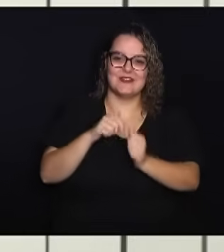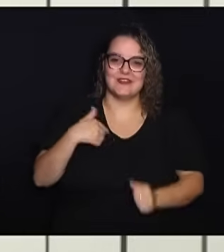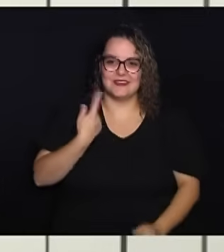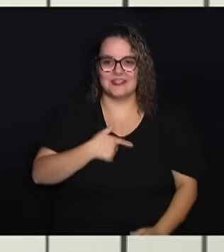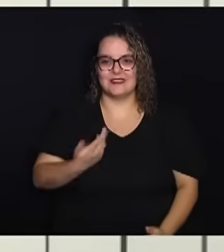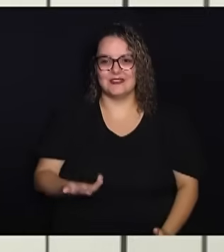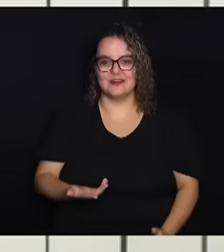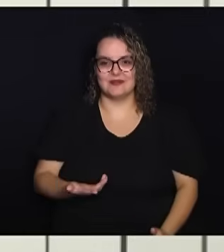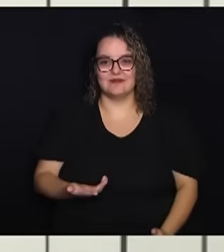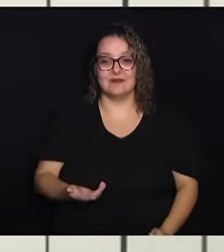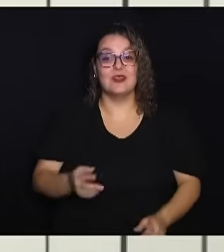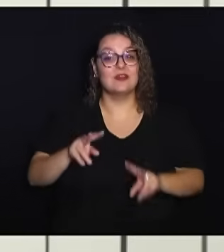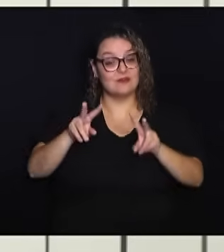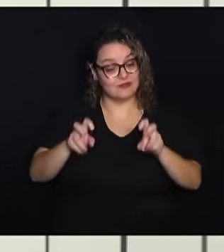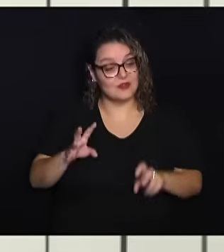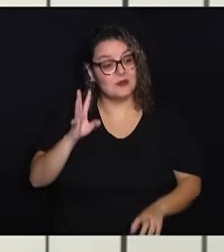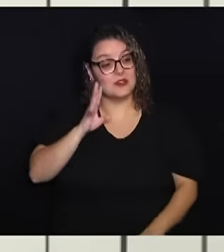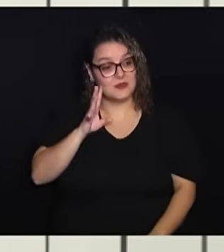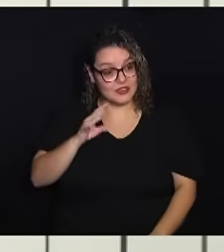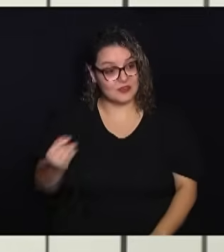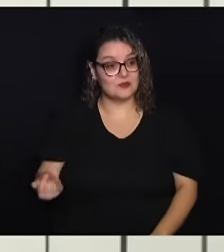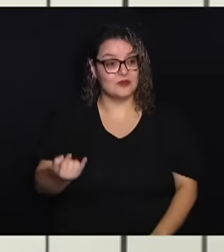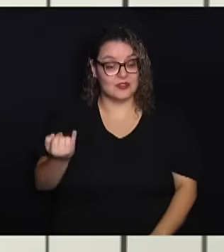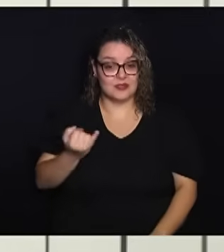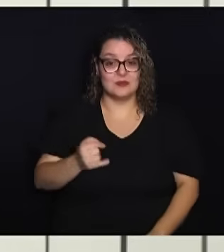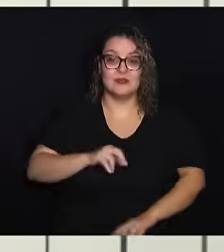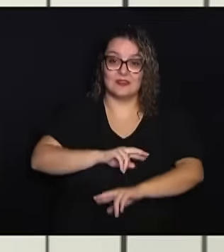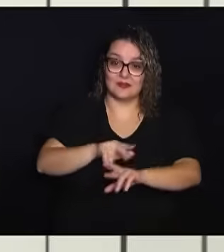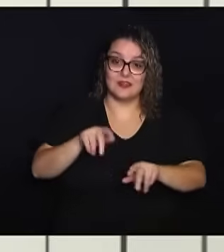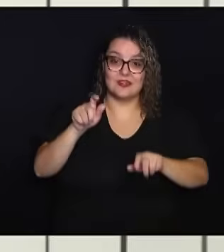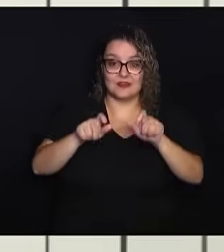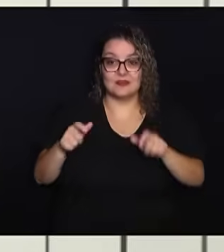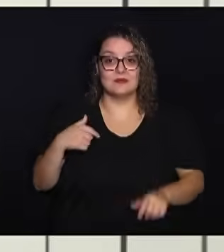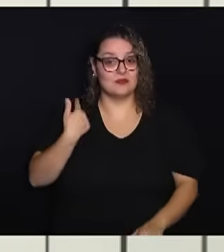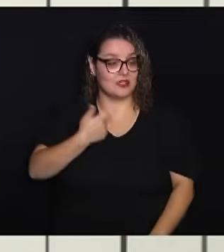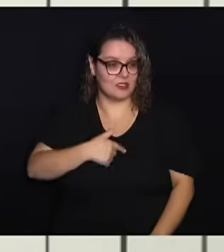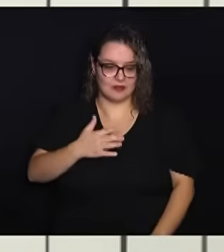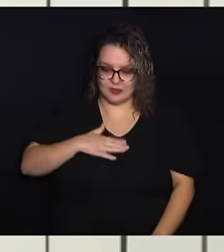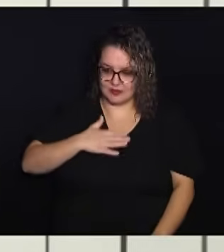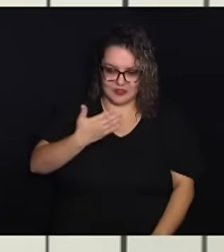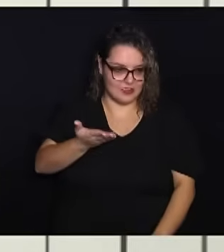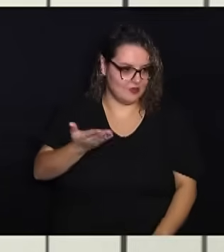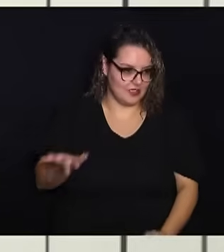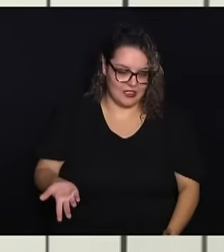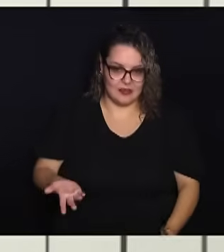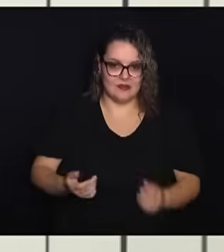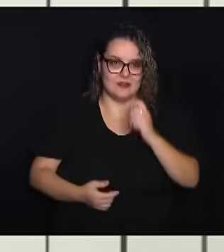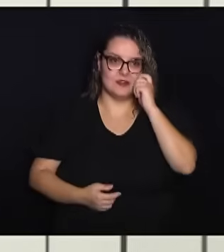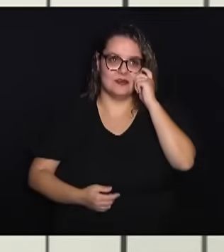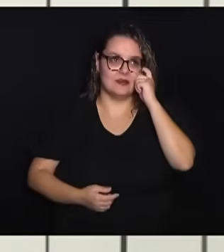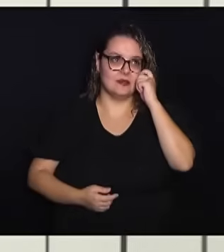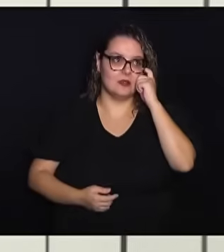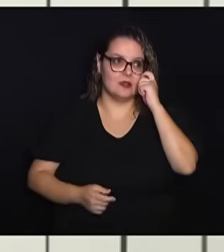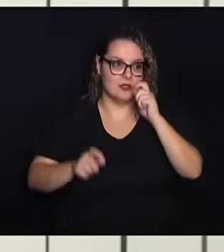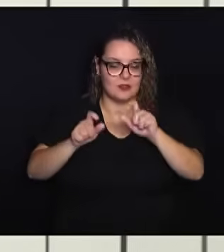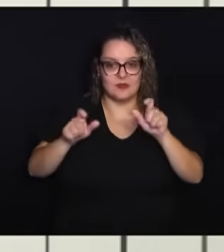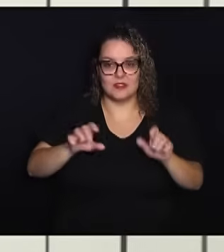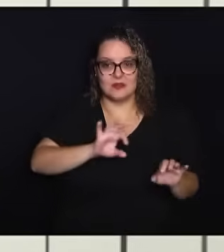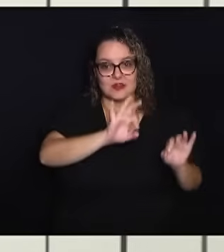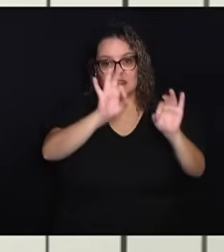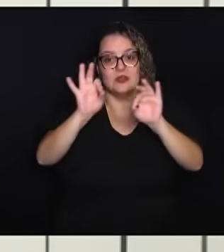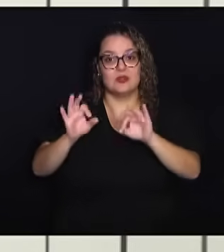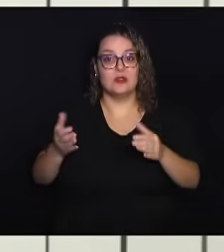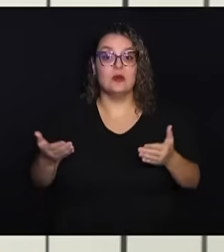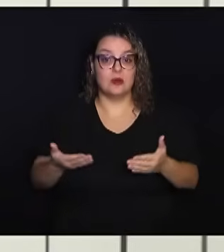trazer um tema tão legal, tão interessante para tantas pessoas que, para nós, para mim, para você e para as pessoas que estão nos assistindo